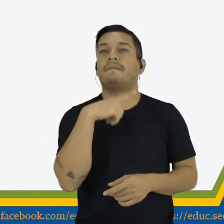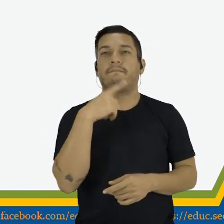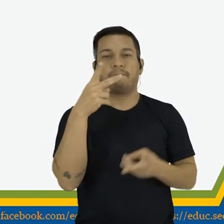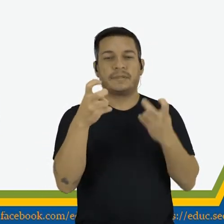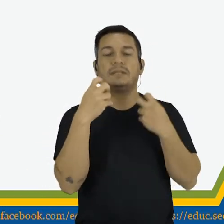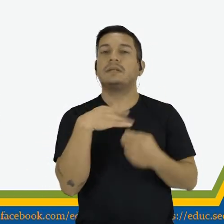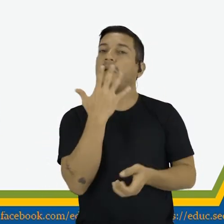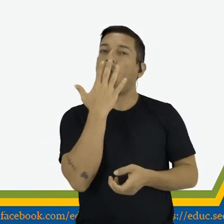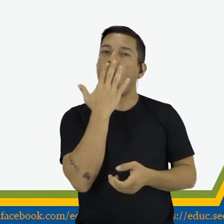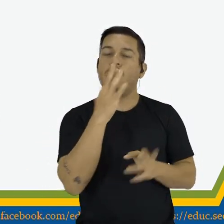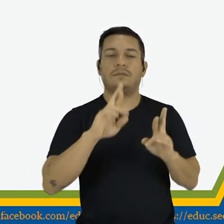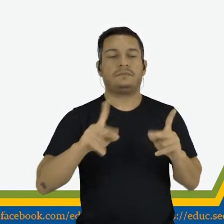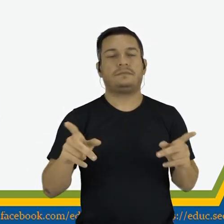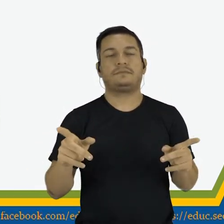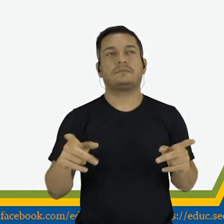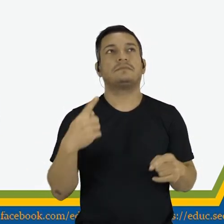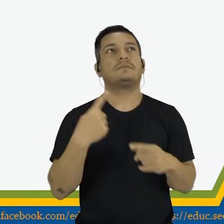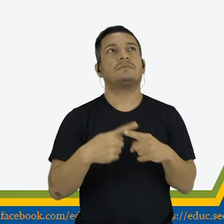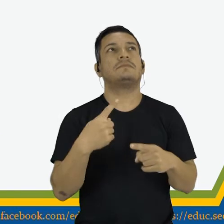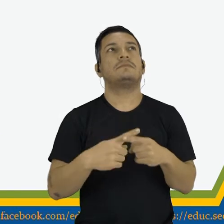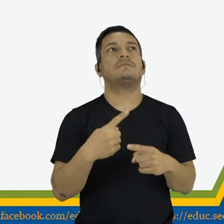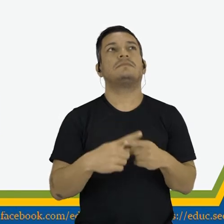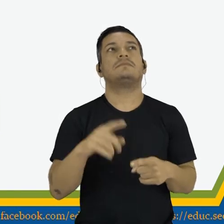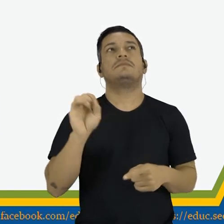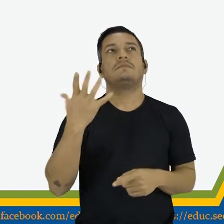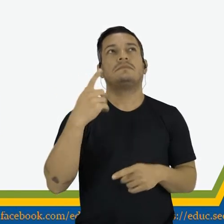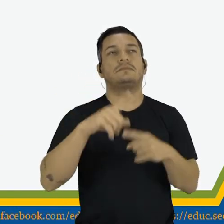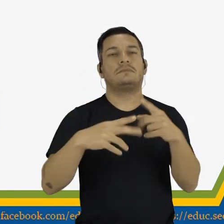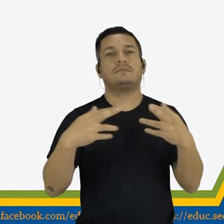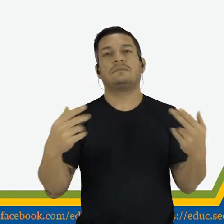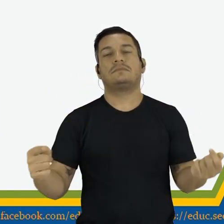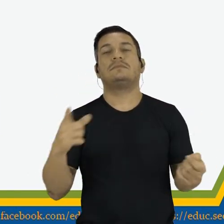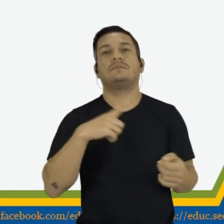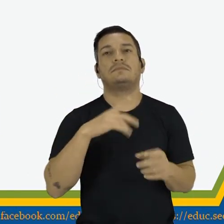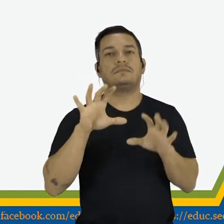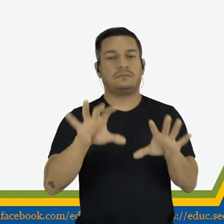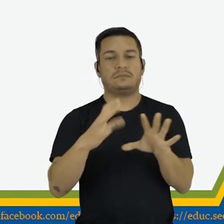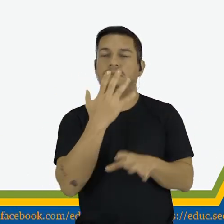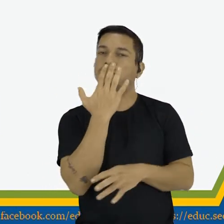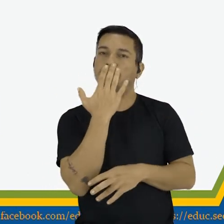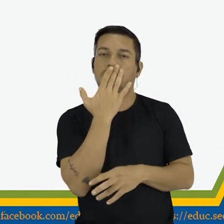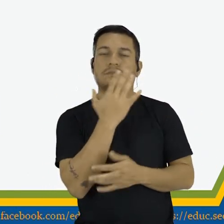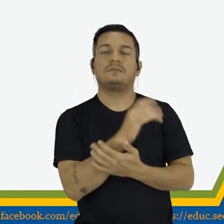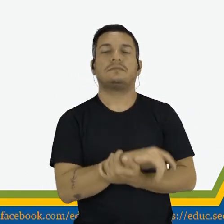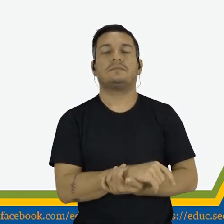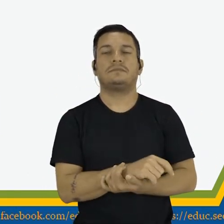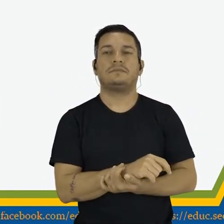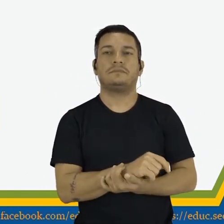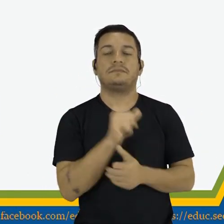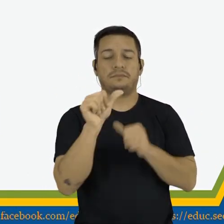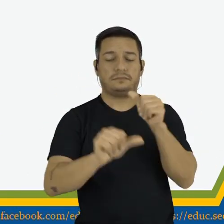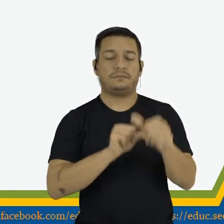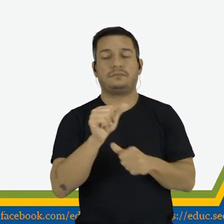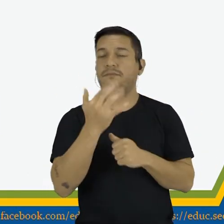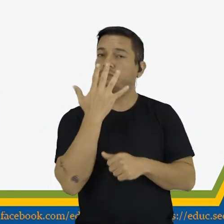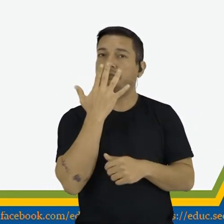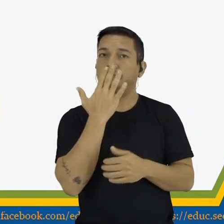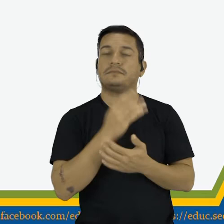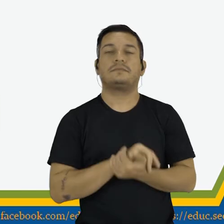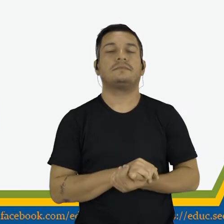coloração diferenciada. Por que será que esses materiais eles estão com essa modificação na sua